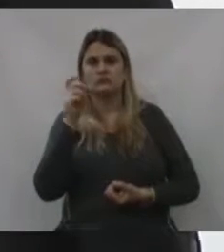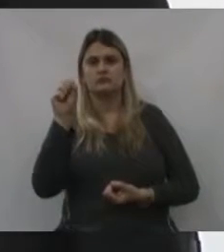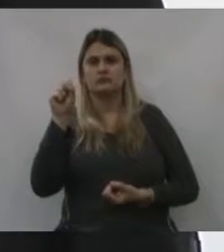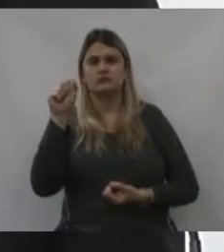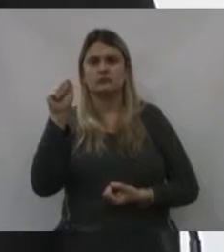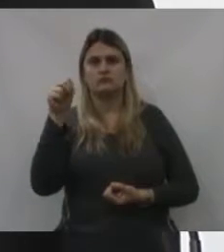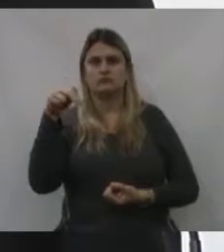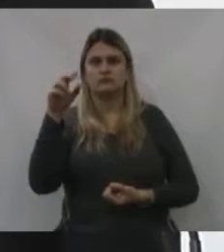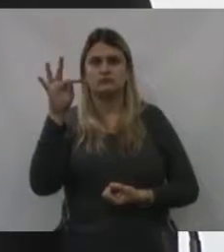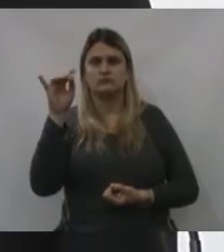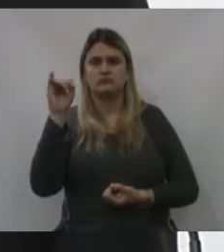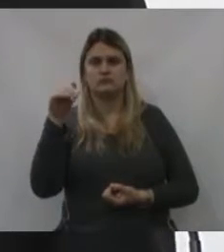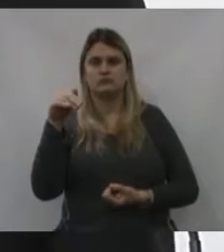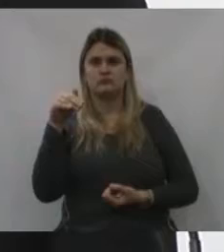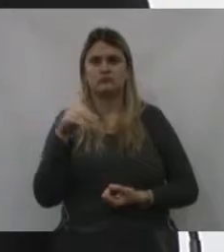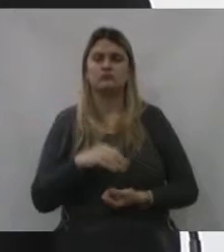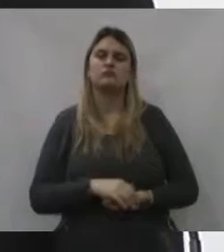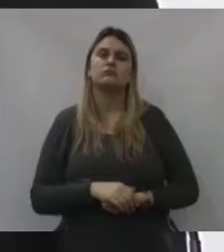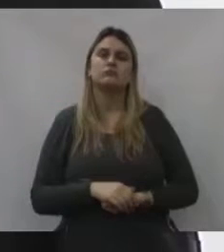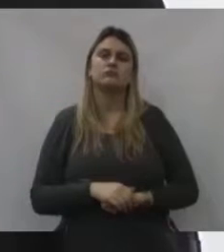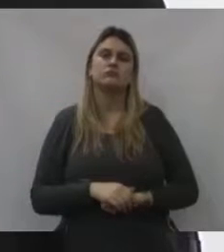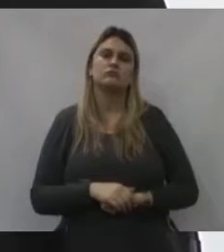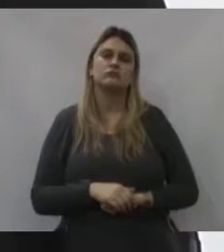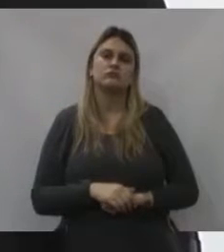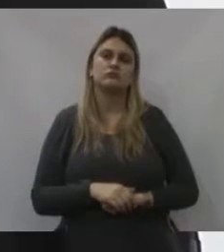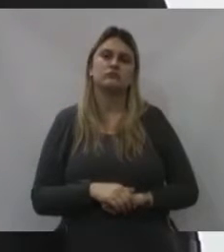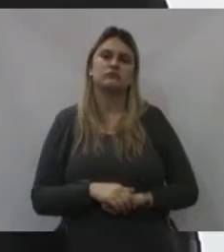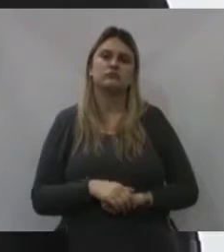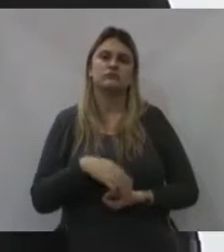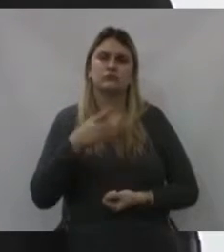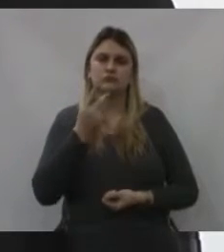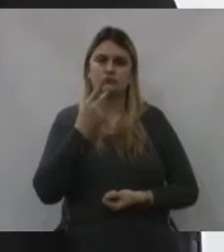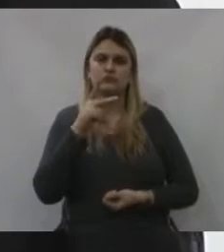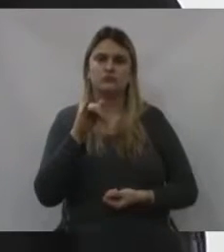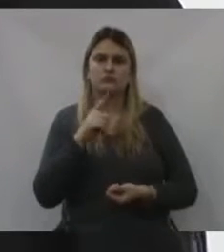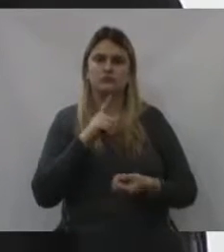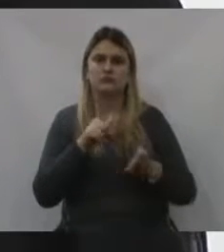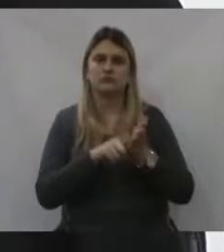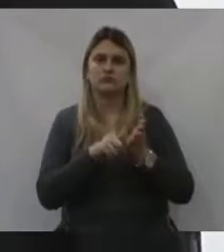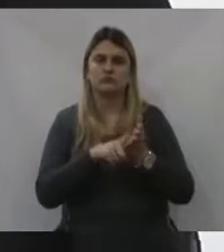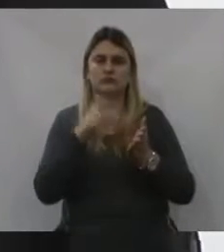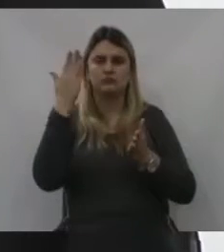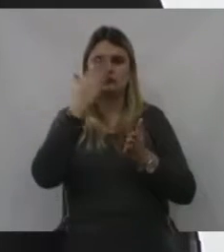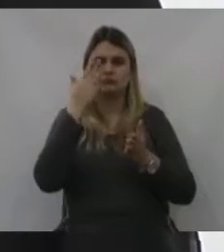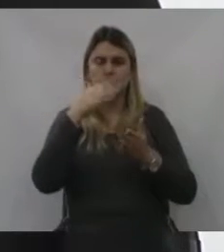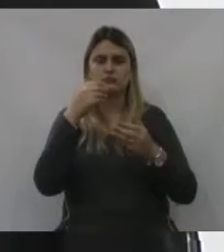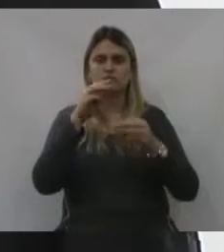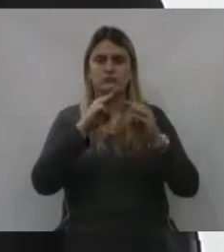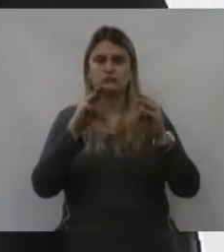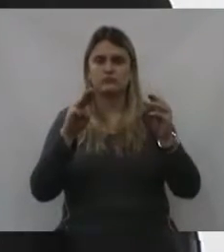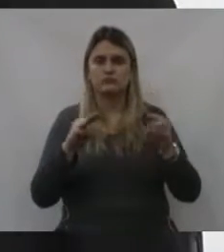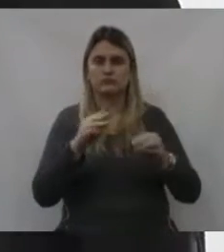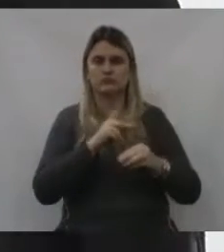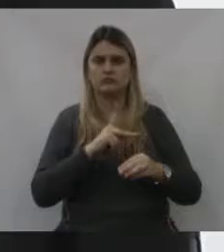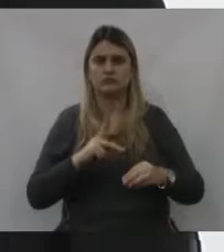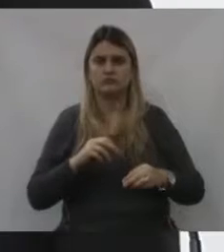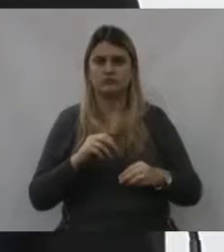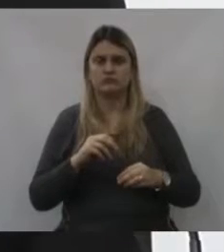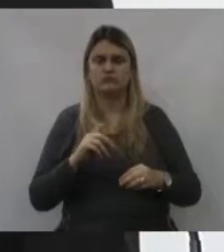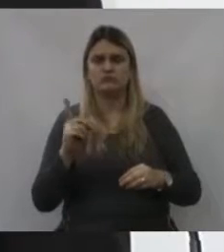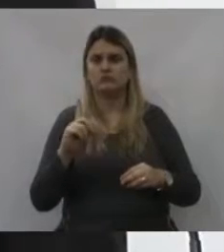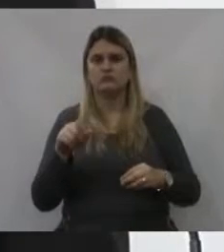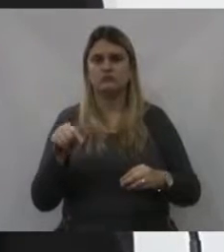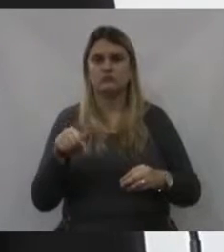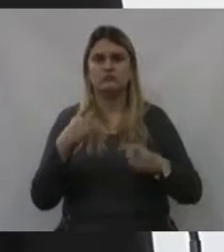com o Santinho sobre isso, que foi muito pronto e falou que vai passar os documentos que são necessários lá para o Ministério Público,